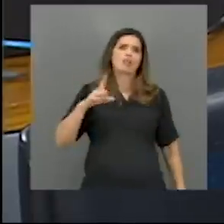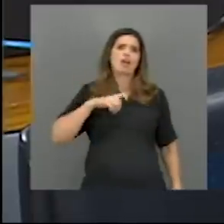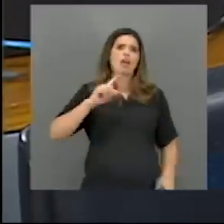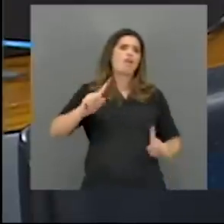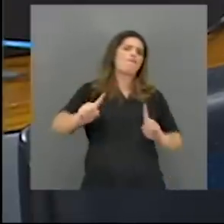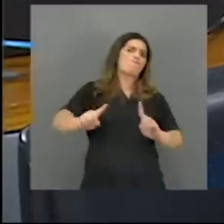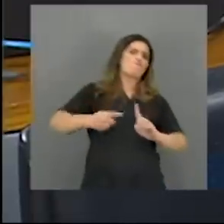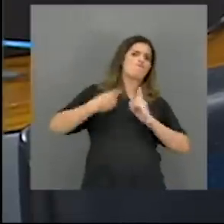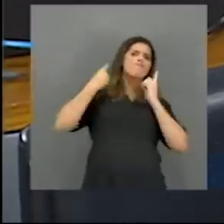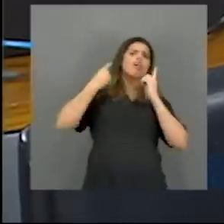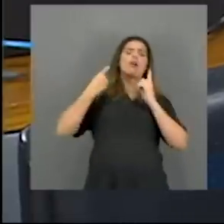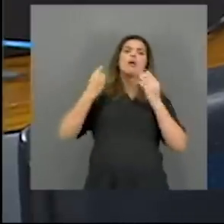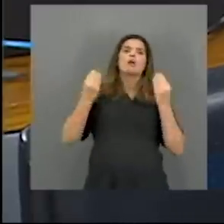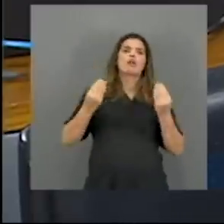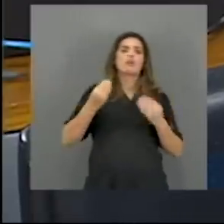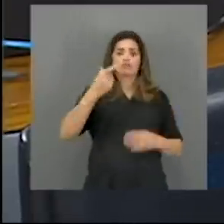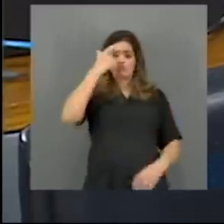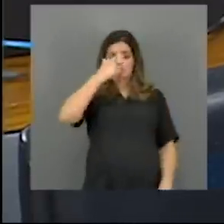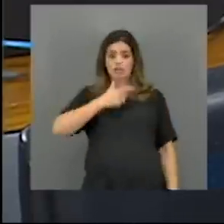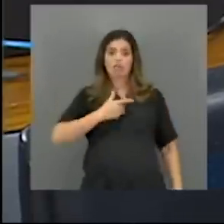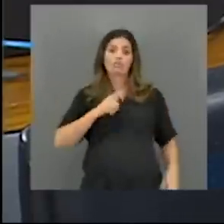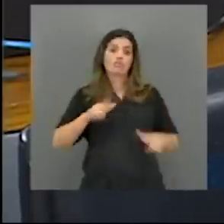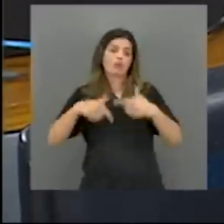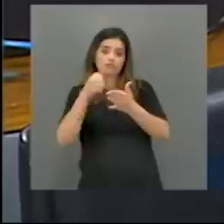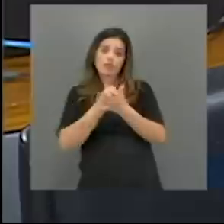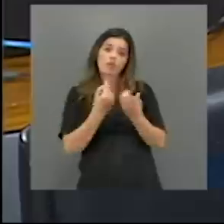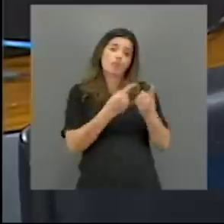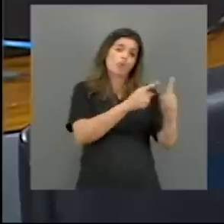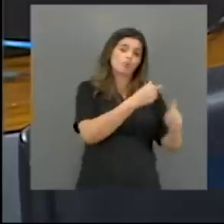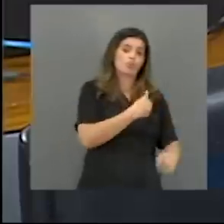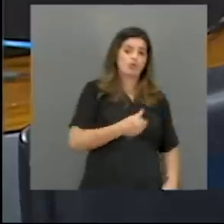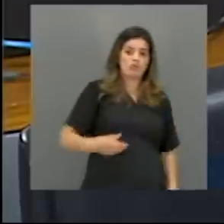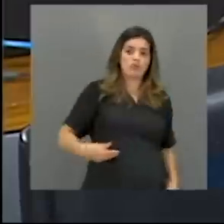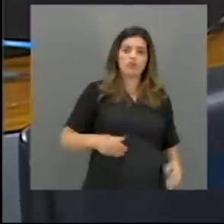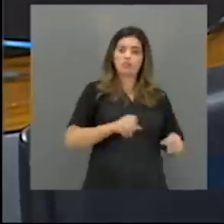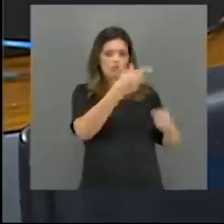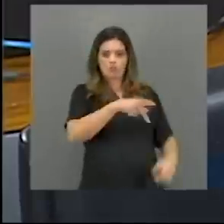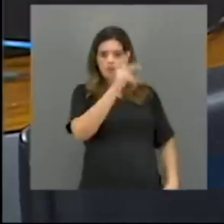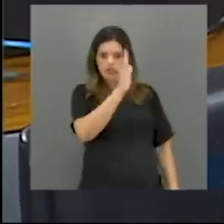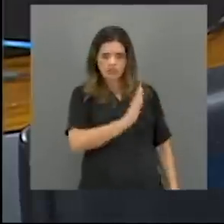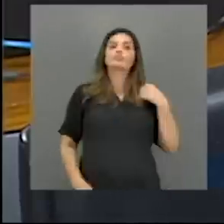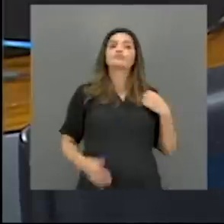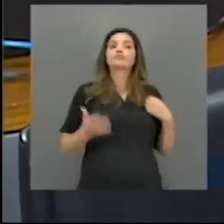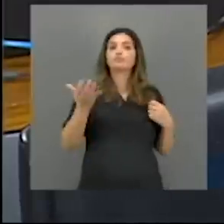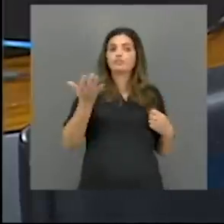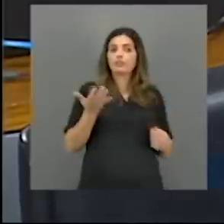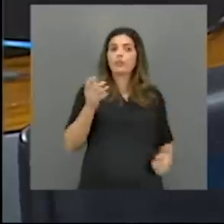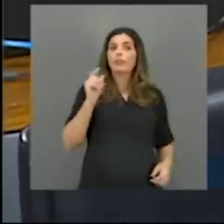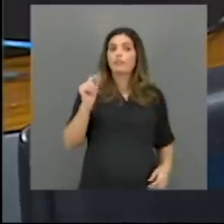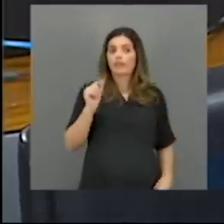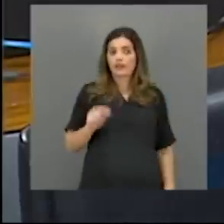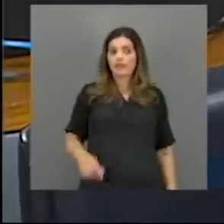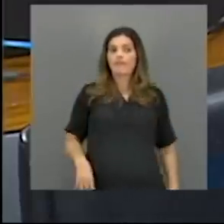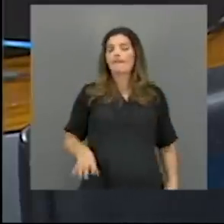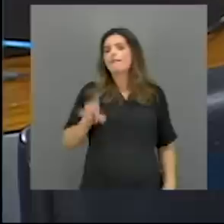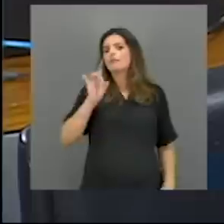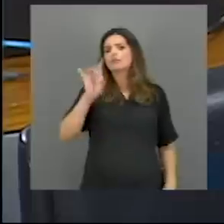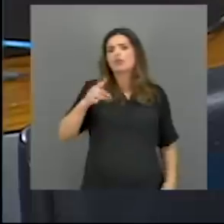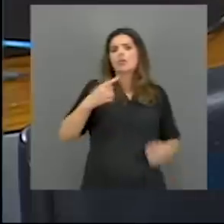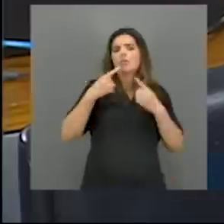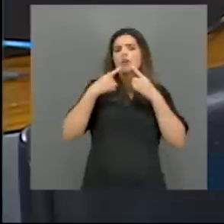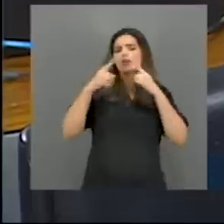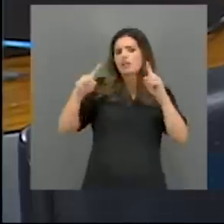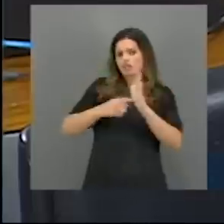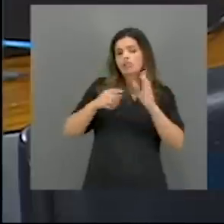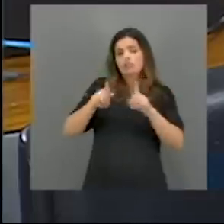perseguição política contra alguém que estava lutando contra um governo que afundou esse país. Eu queria terminar apenas fazendo uma crítica e aqui